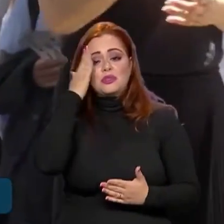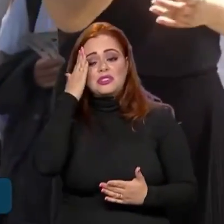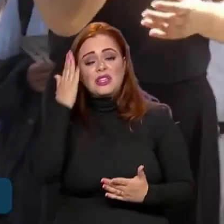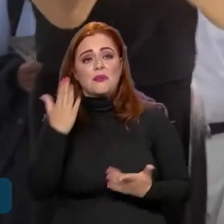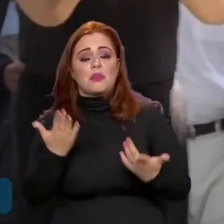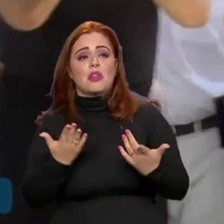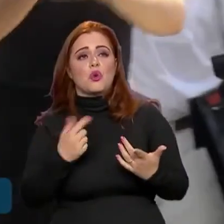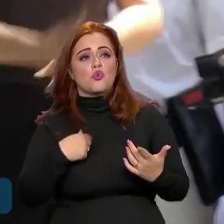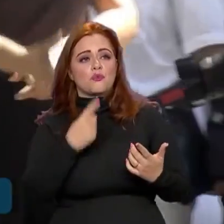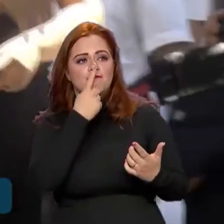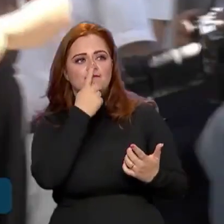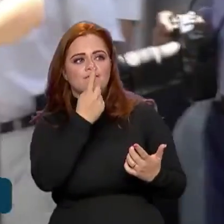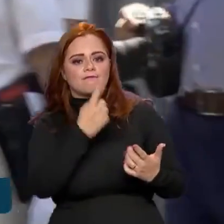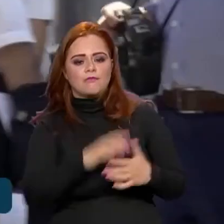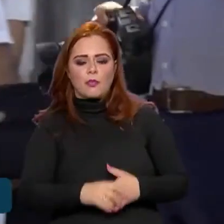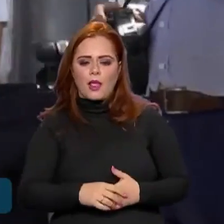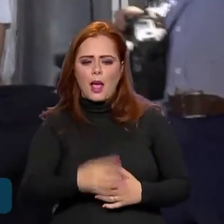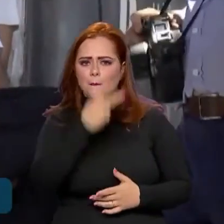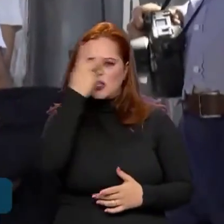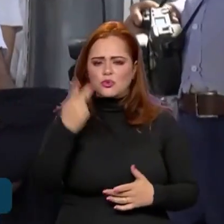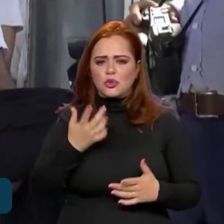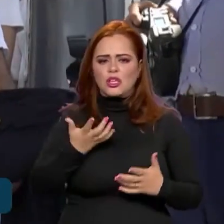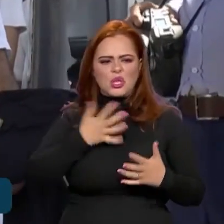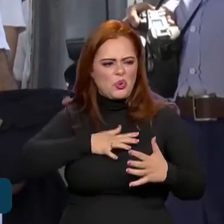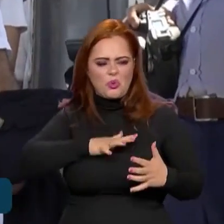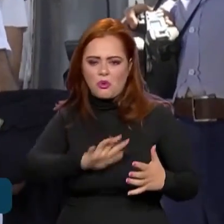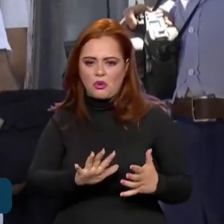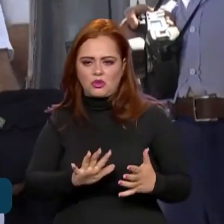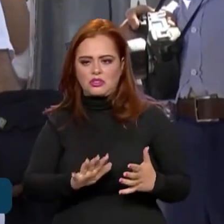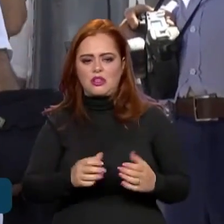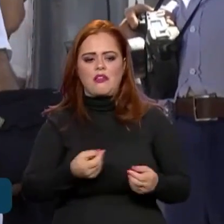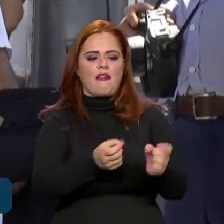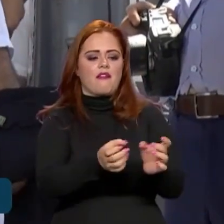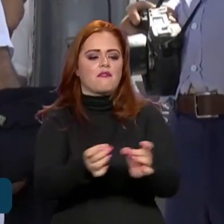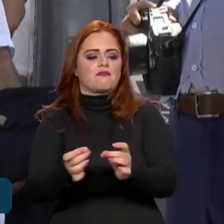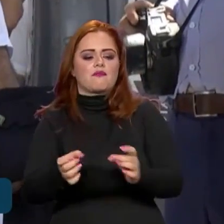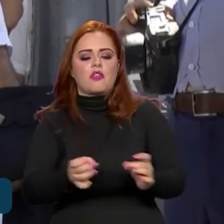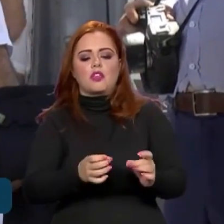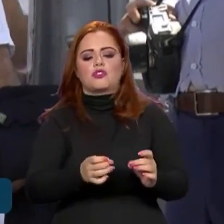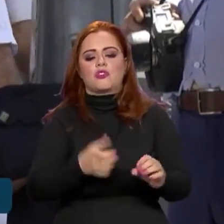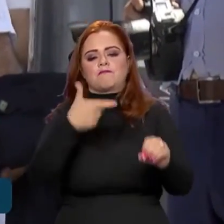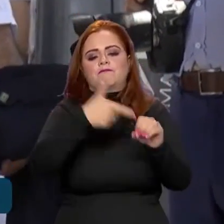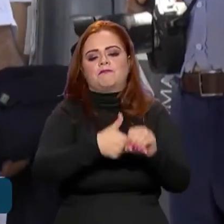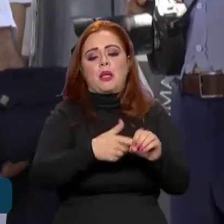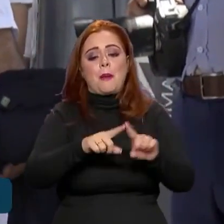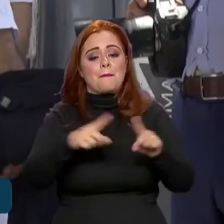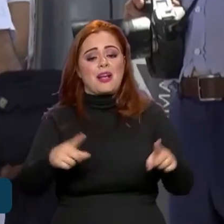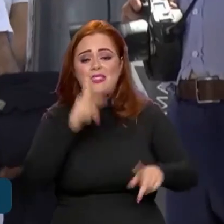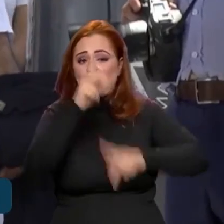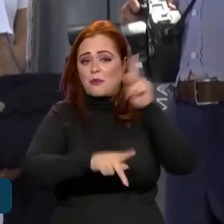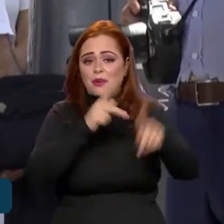no nosso nariz quem gosta disso pode ser alguém que vê da onde diz mas o povo quer